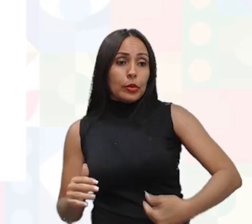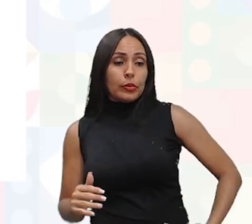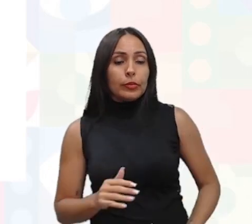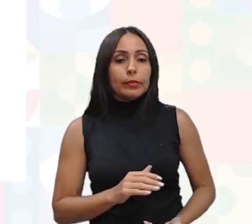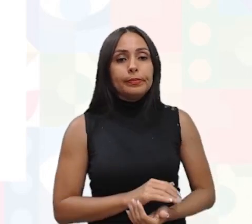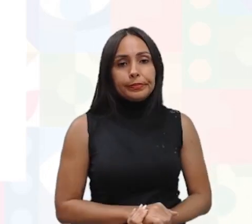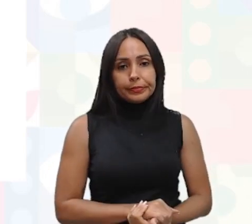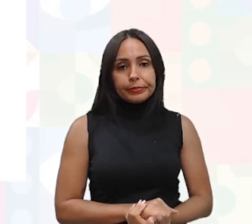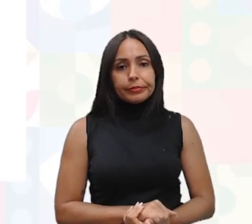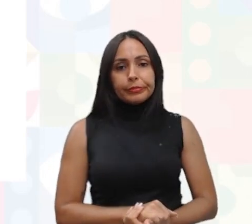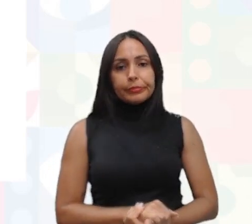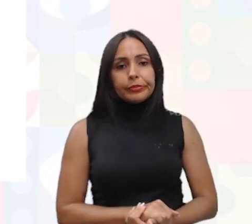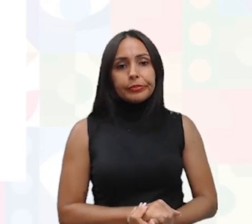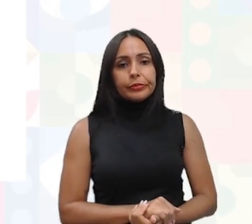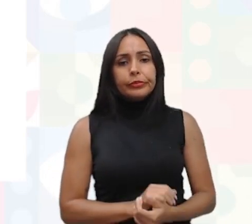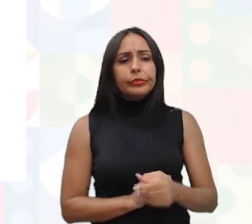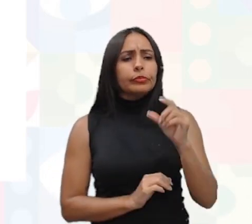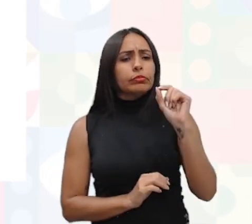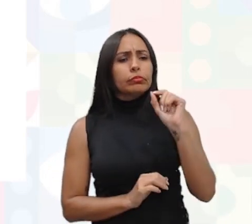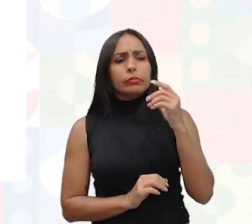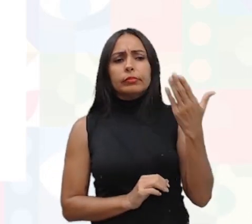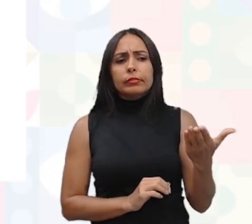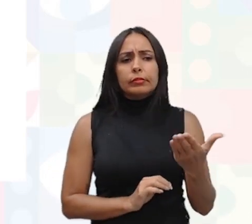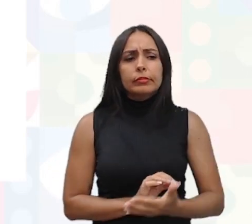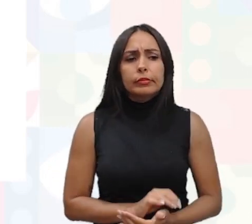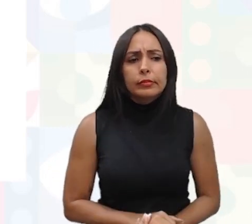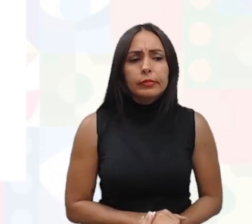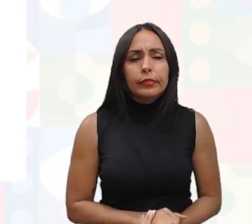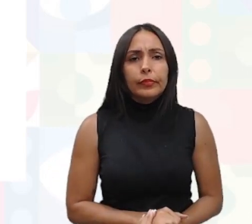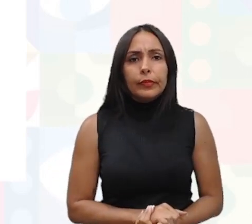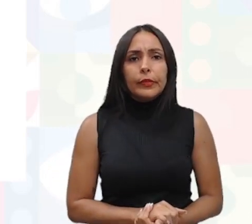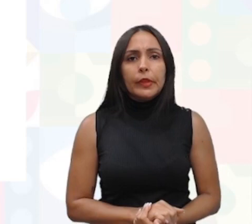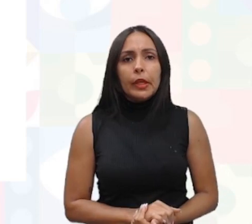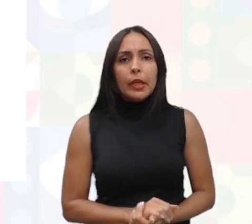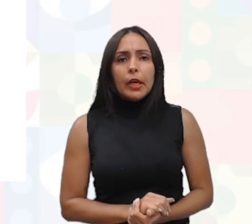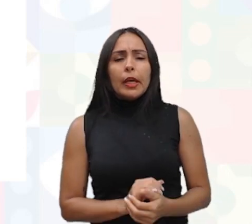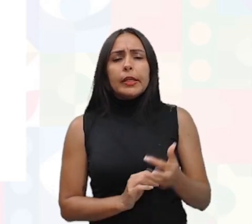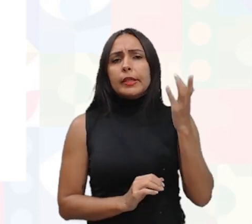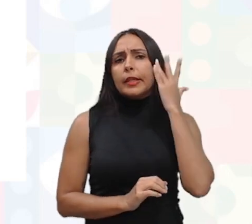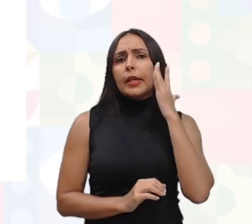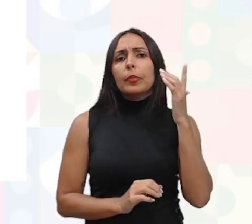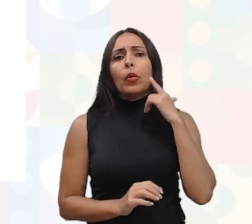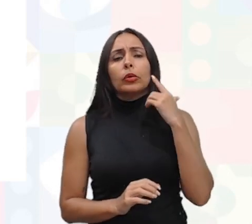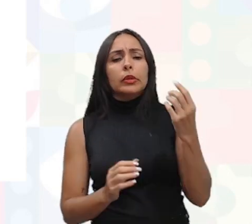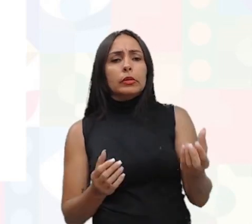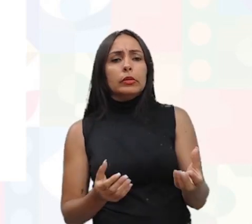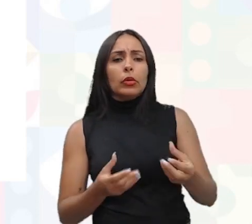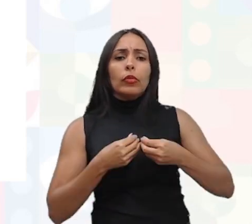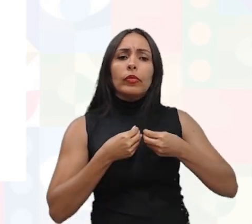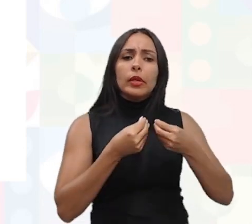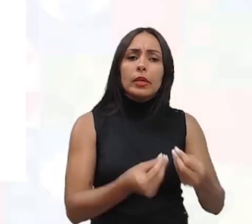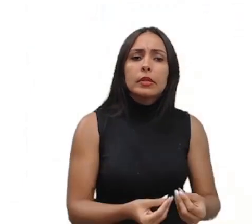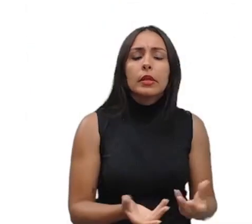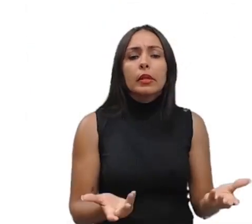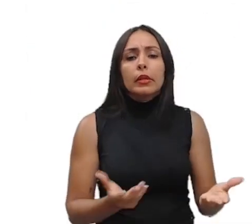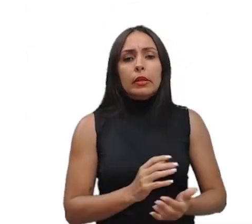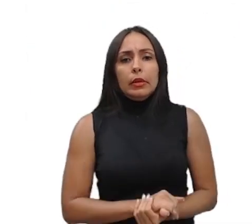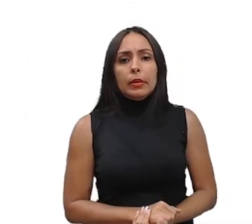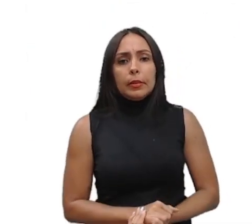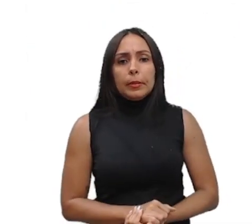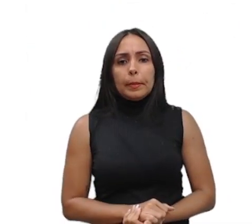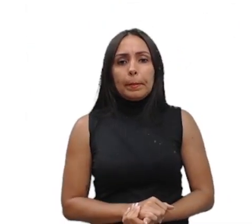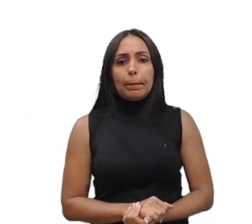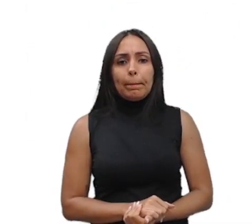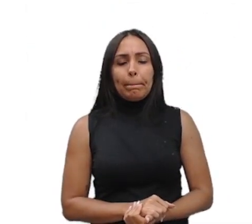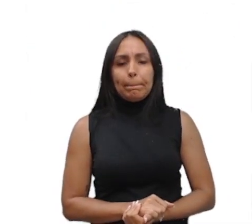públicos. O que são editais públicos e quem pode oferecer esses editais para captação de recursos?